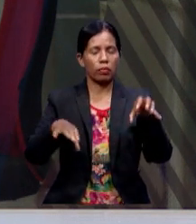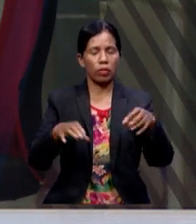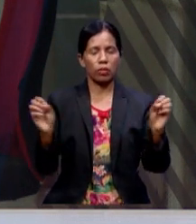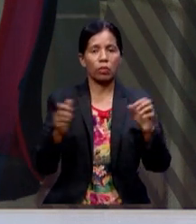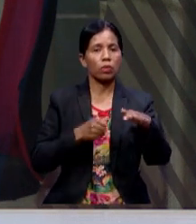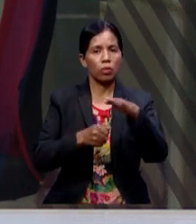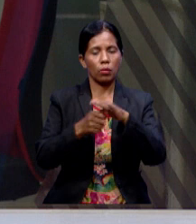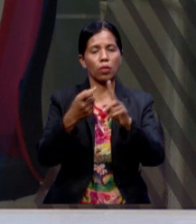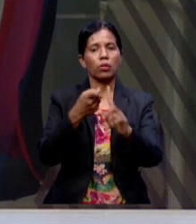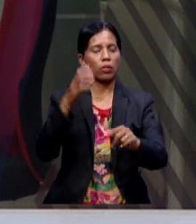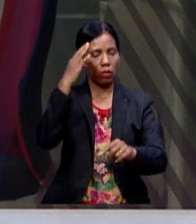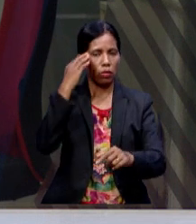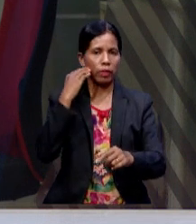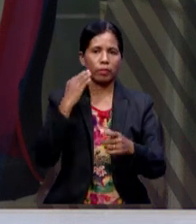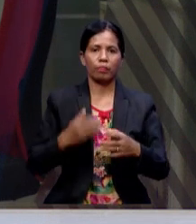Sul.